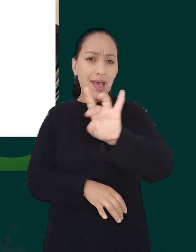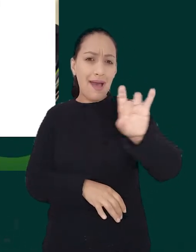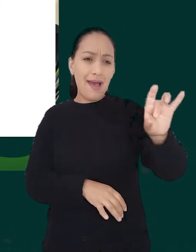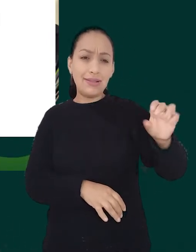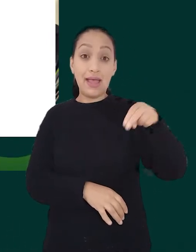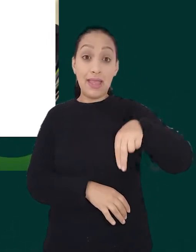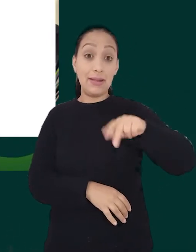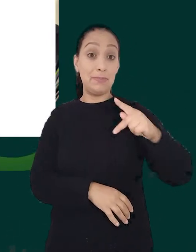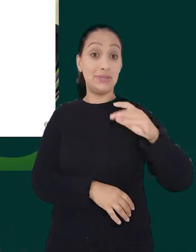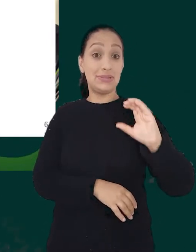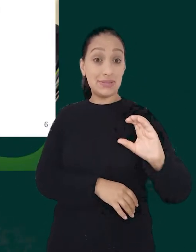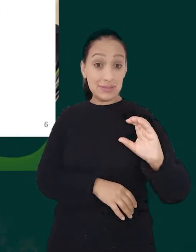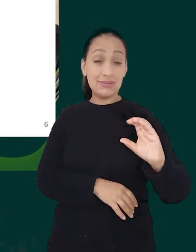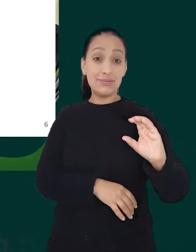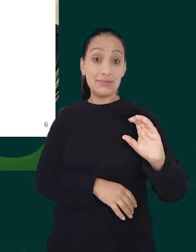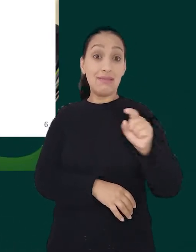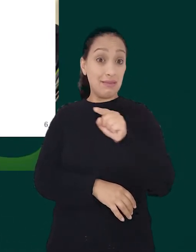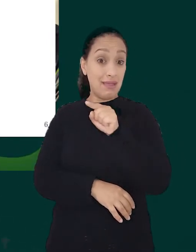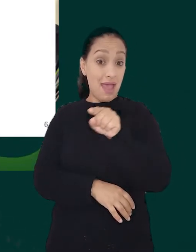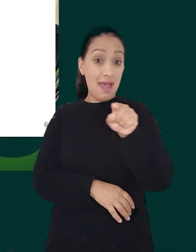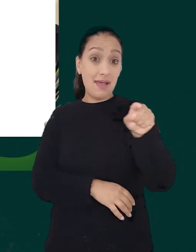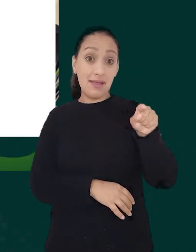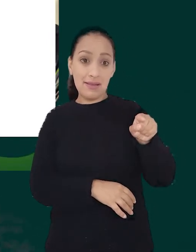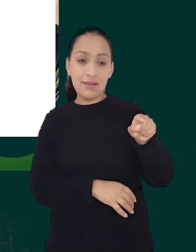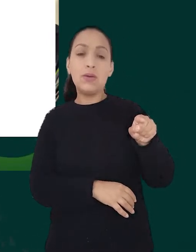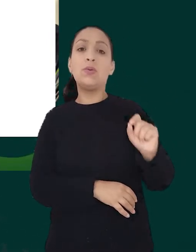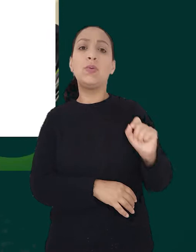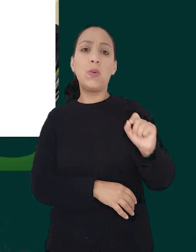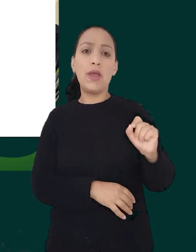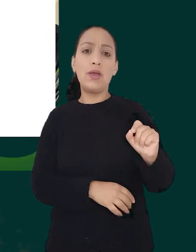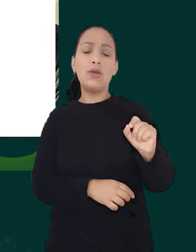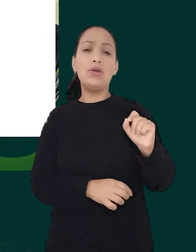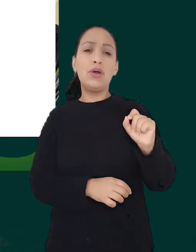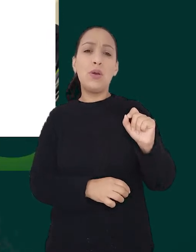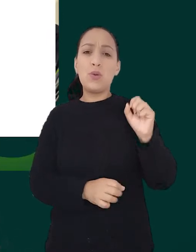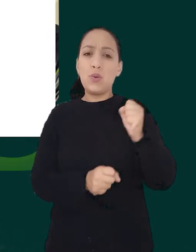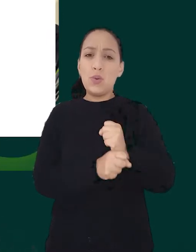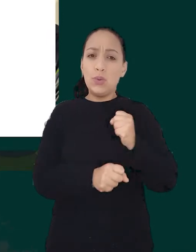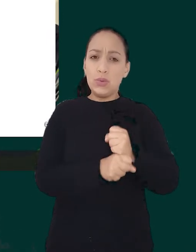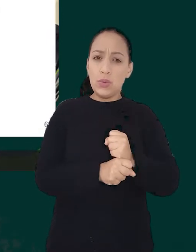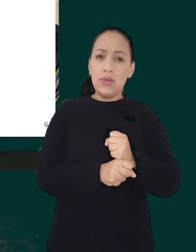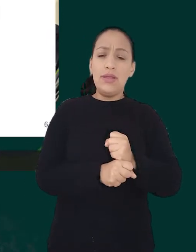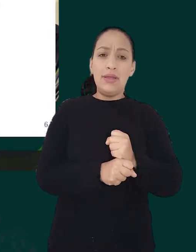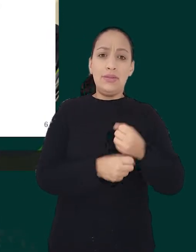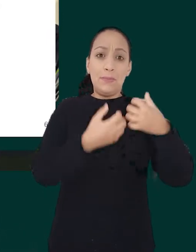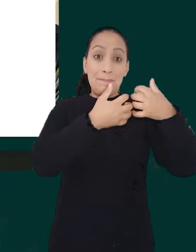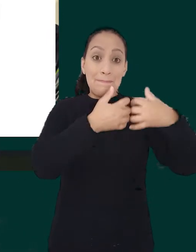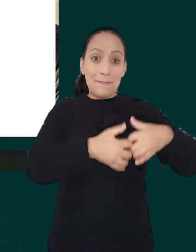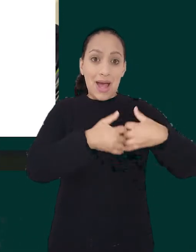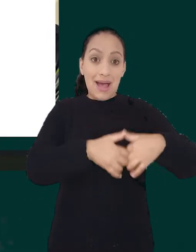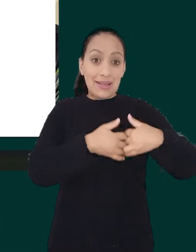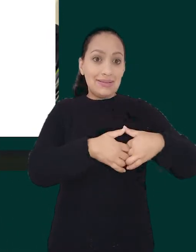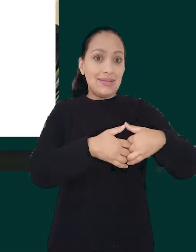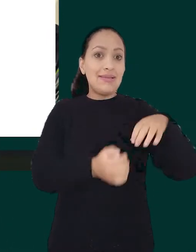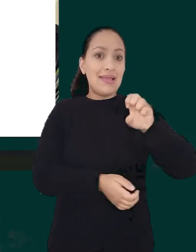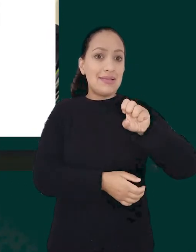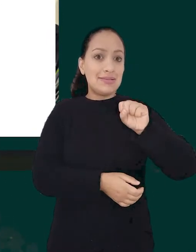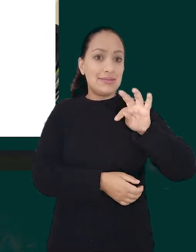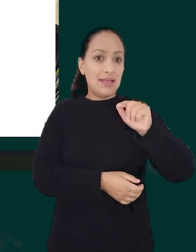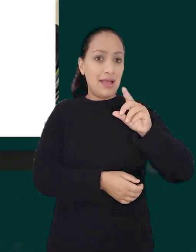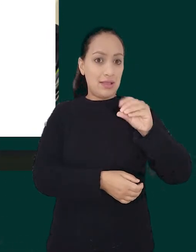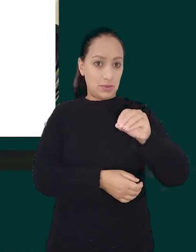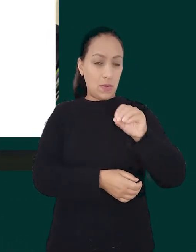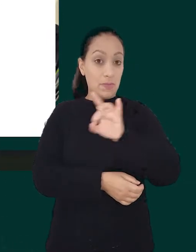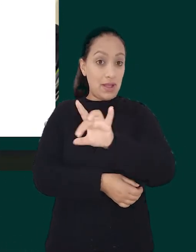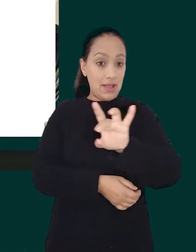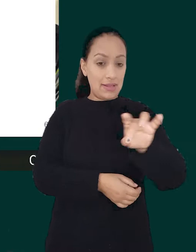E cada um desses NPCs precisa ser construído essa máquina de estados. Então é muito importante porque essa